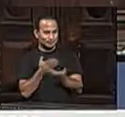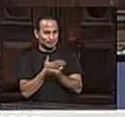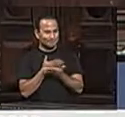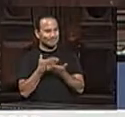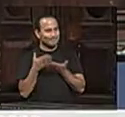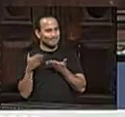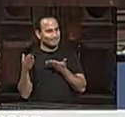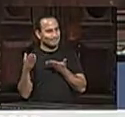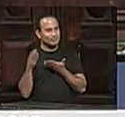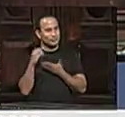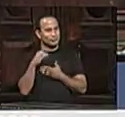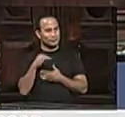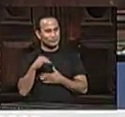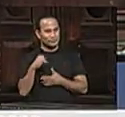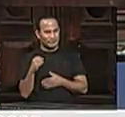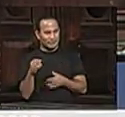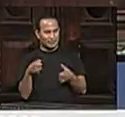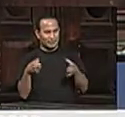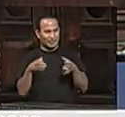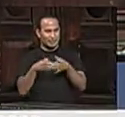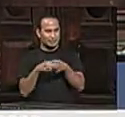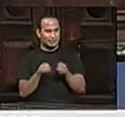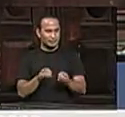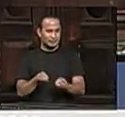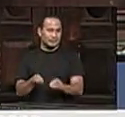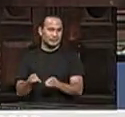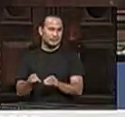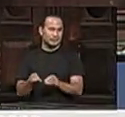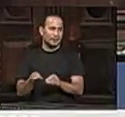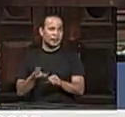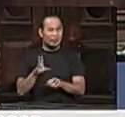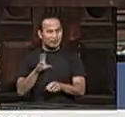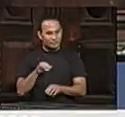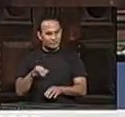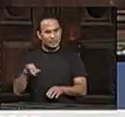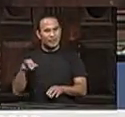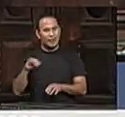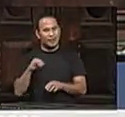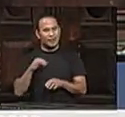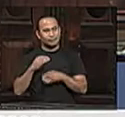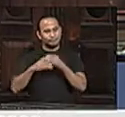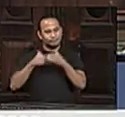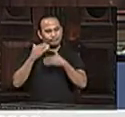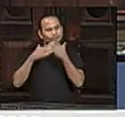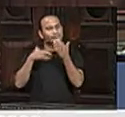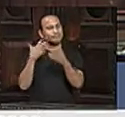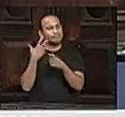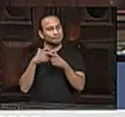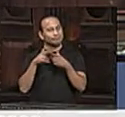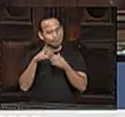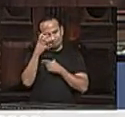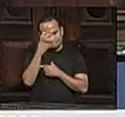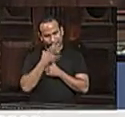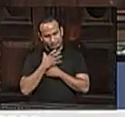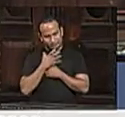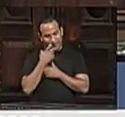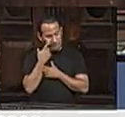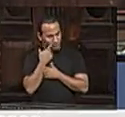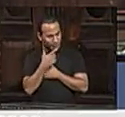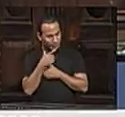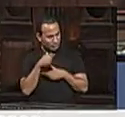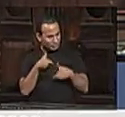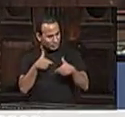aplicação de recursos em educação. E vai se agravando. Se olharmos a execução do exercício